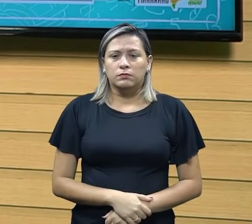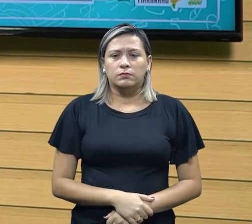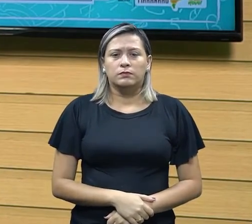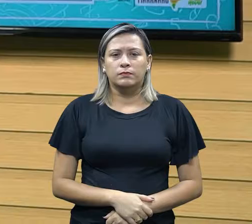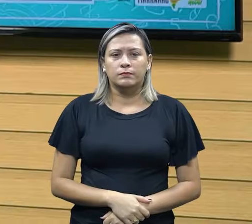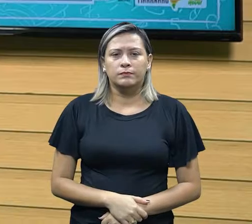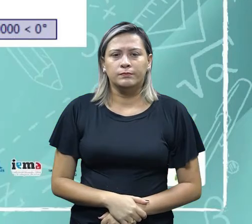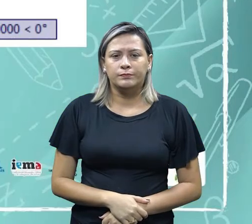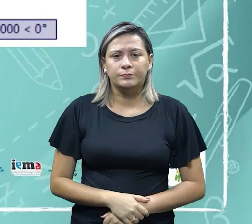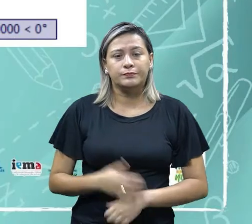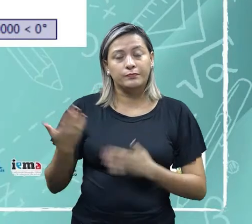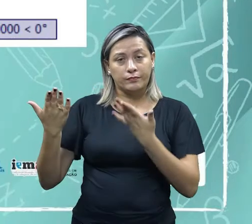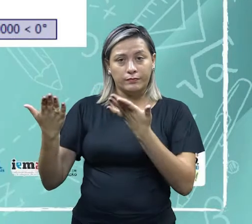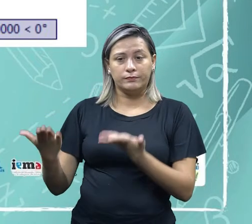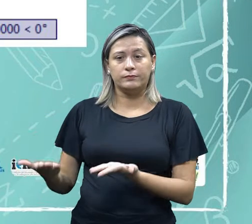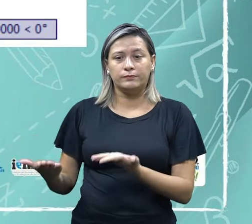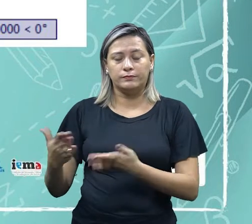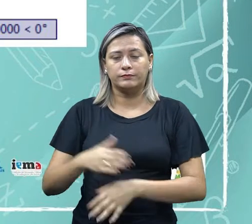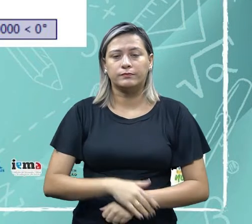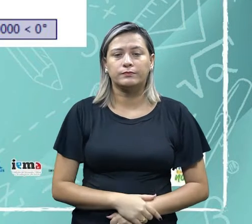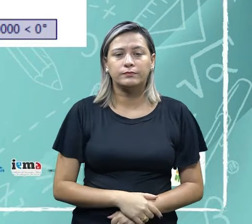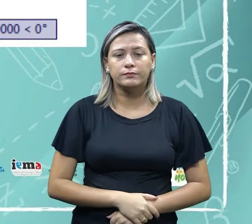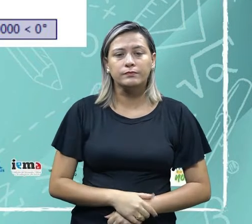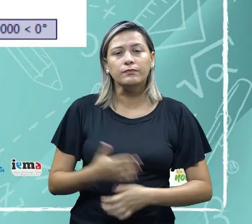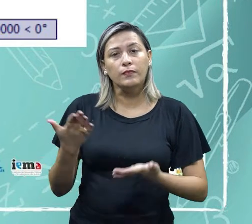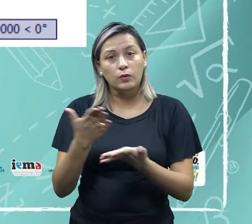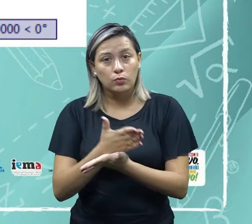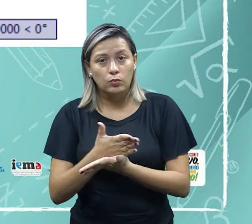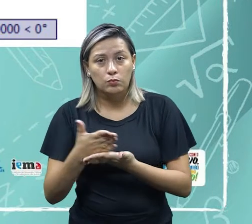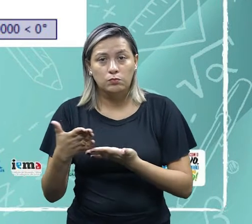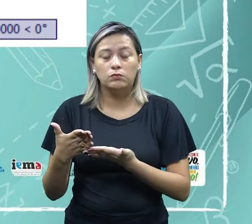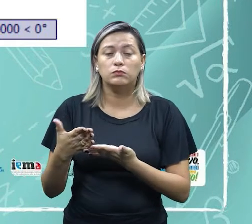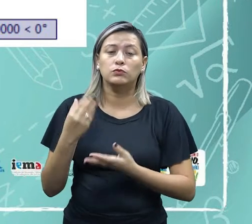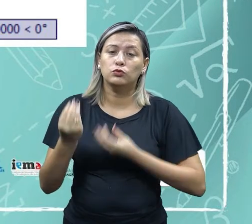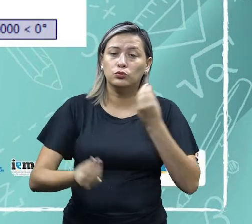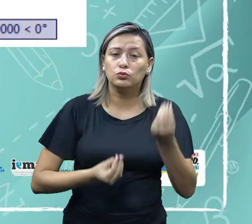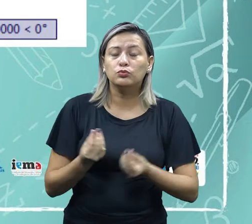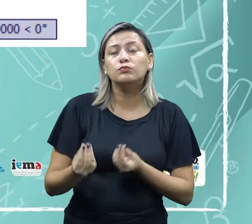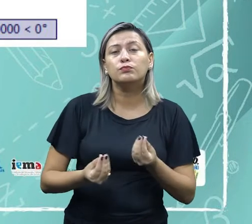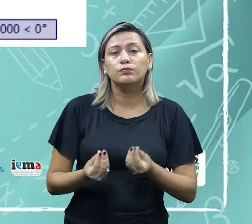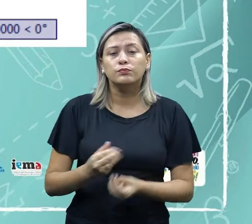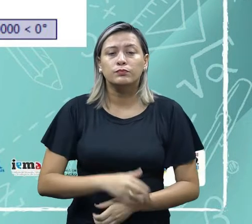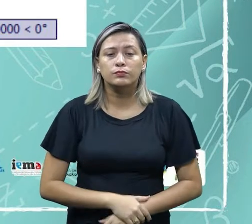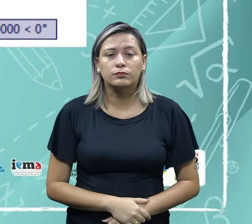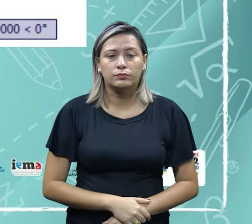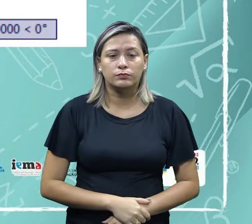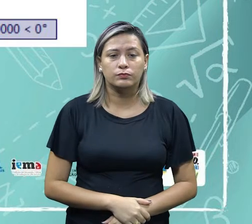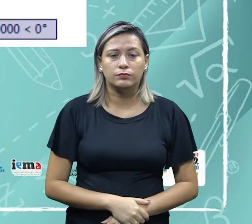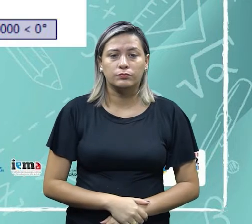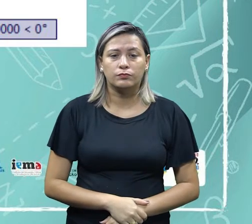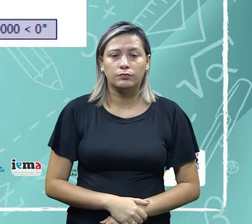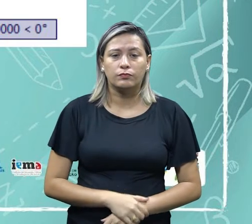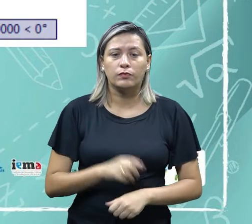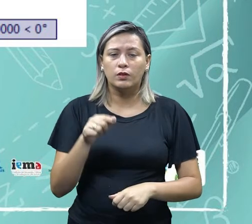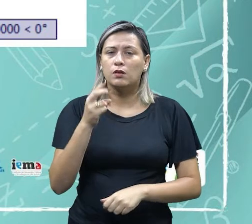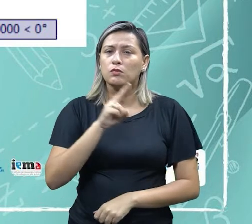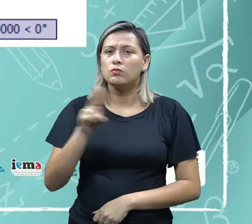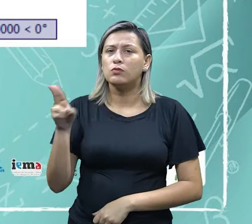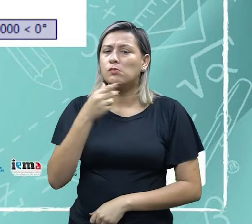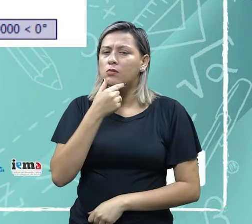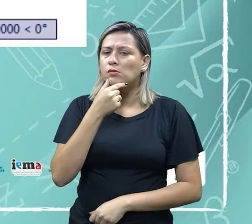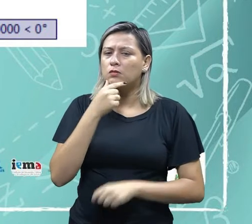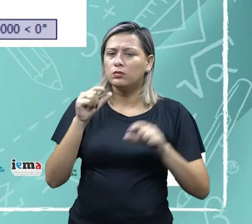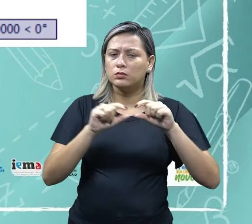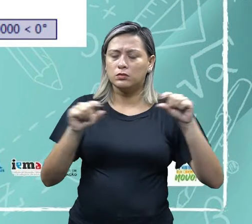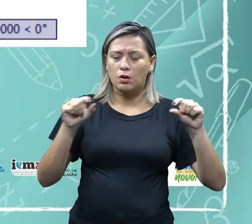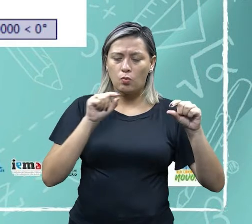Polyline também. E aqui nós temos o início, né? Ó, como é que a gente vai iniciar? Tá ali, ó. Specific Start